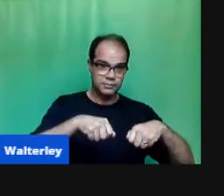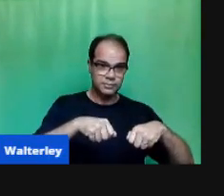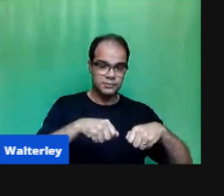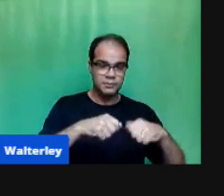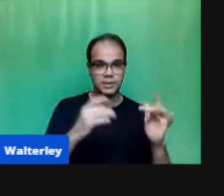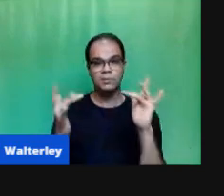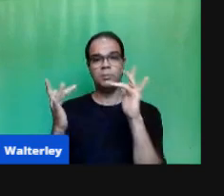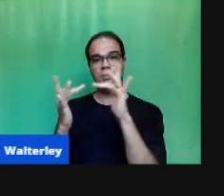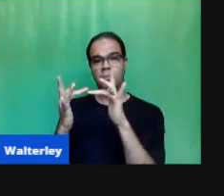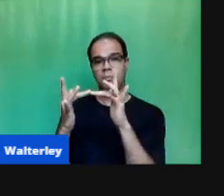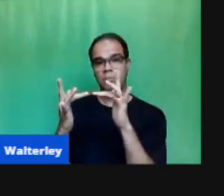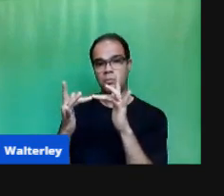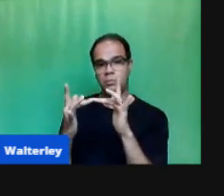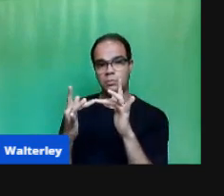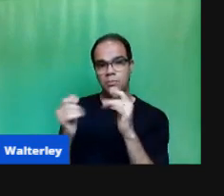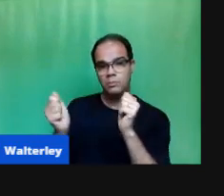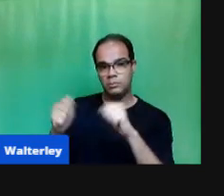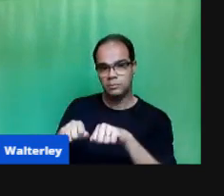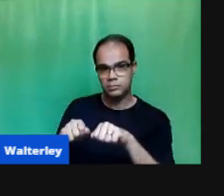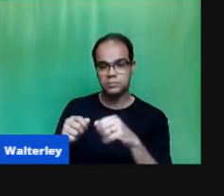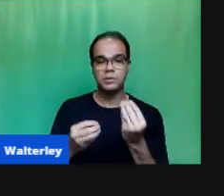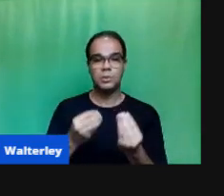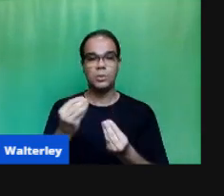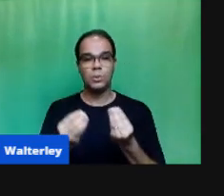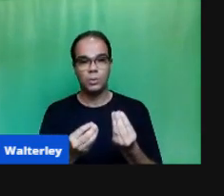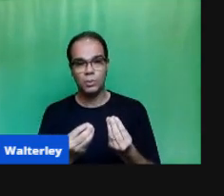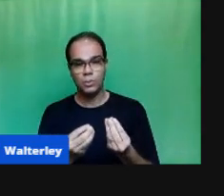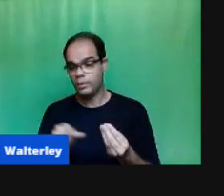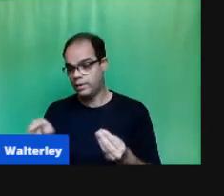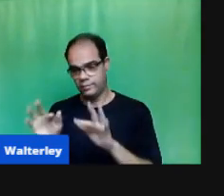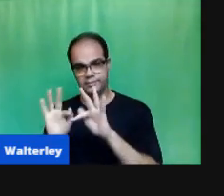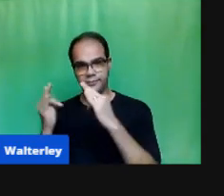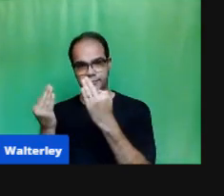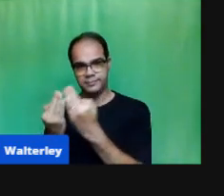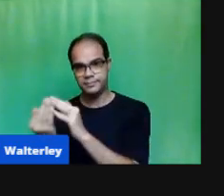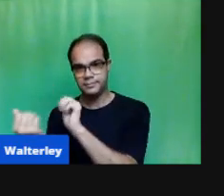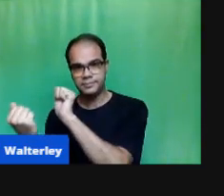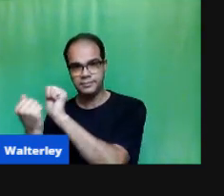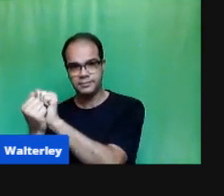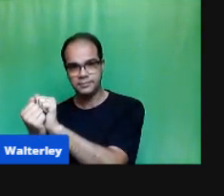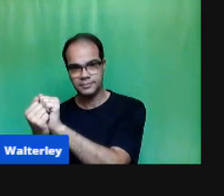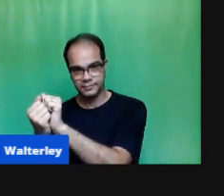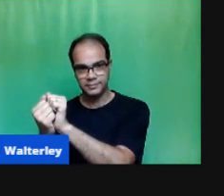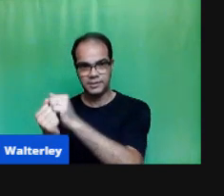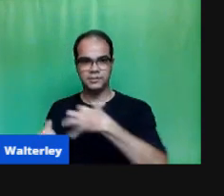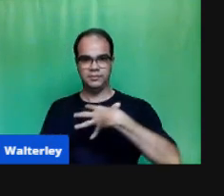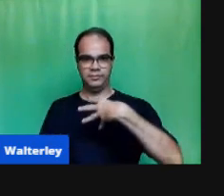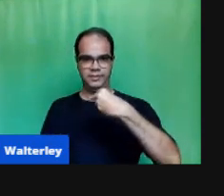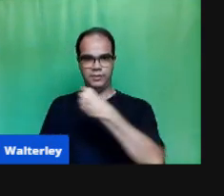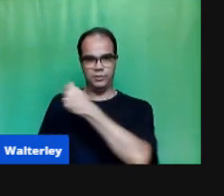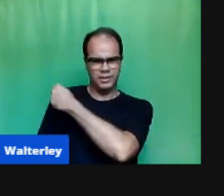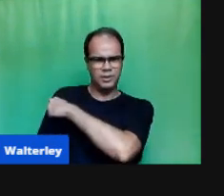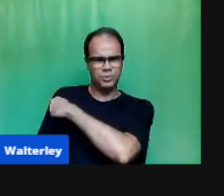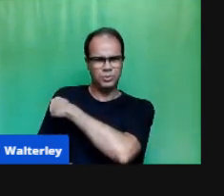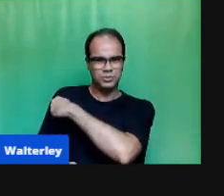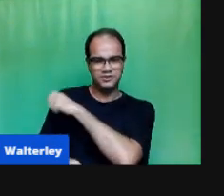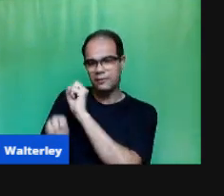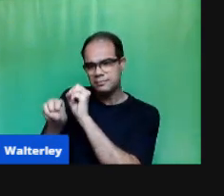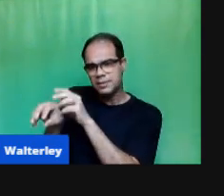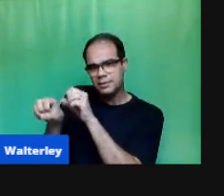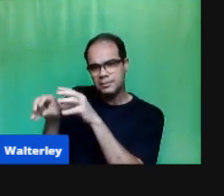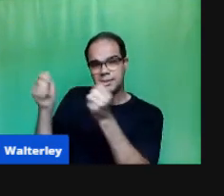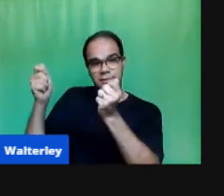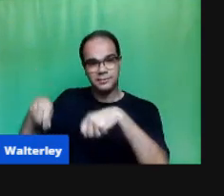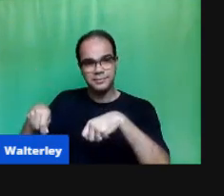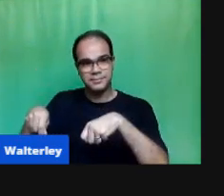dessa família, e essa família ter que se aproximar do meu aluno, e da importância de eu também estar sendo presente,